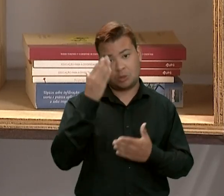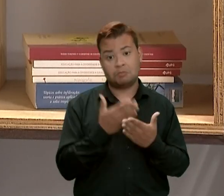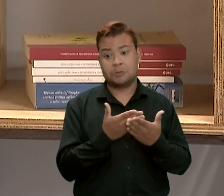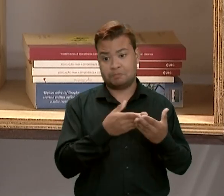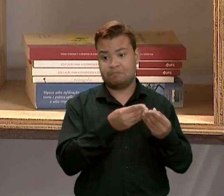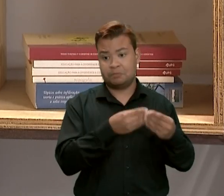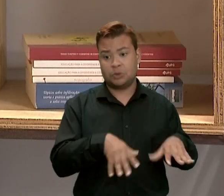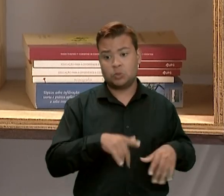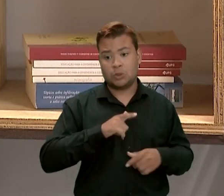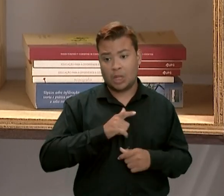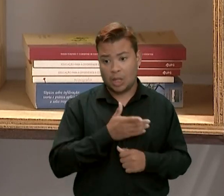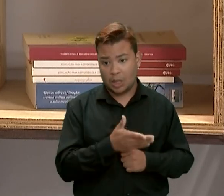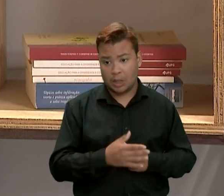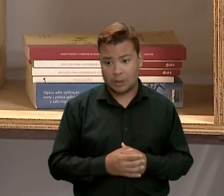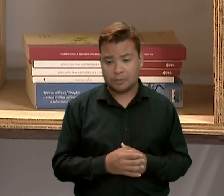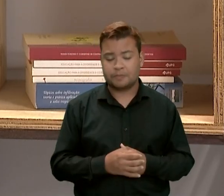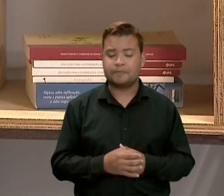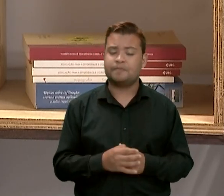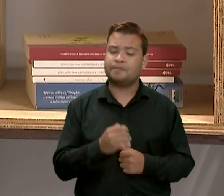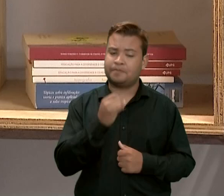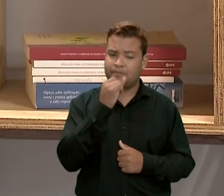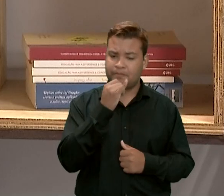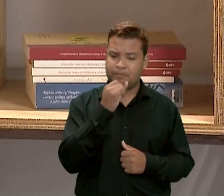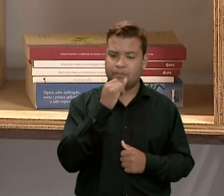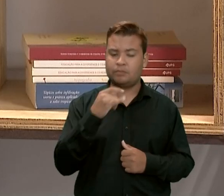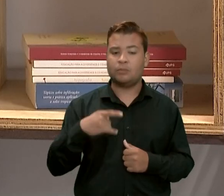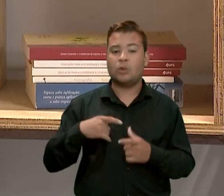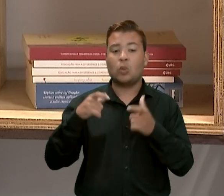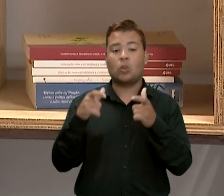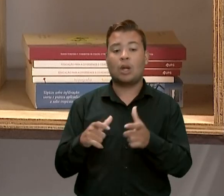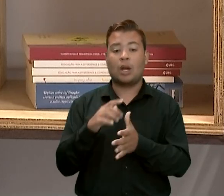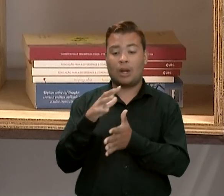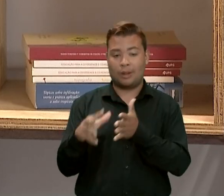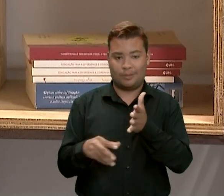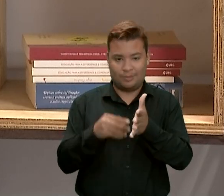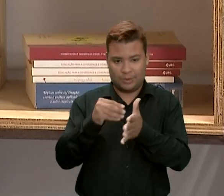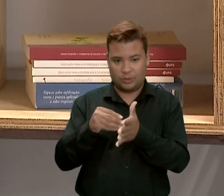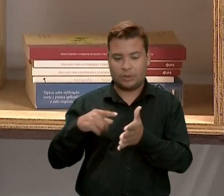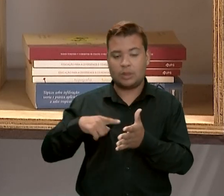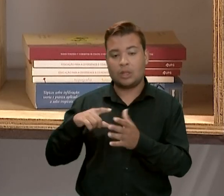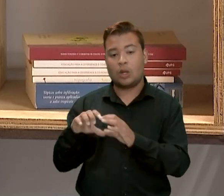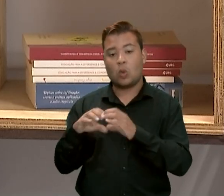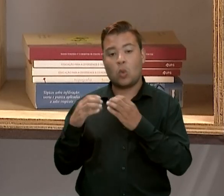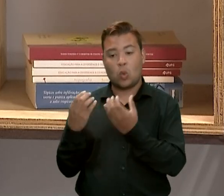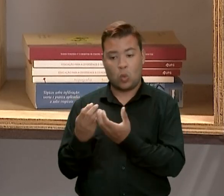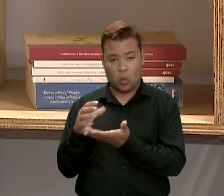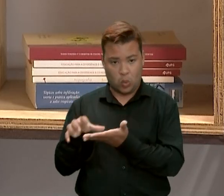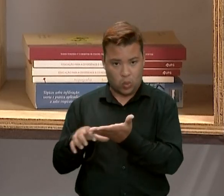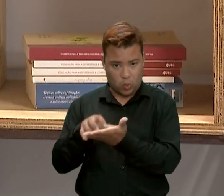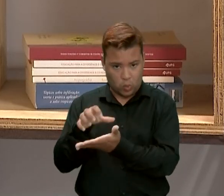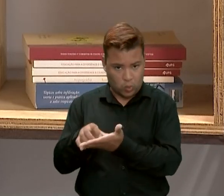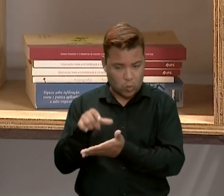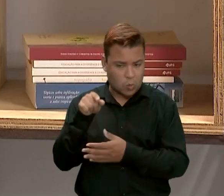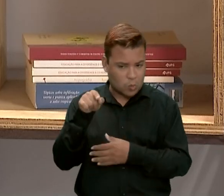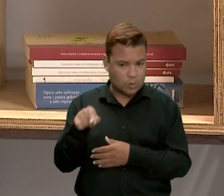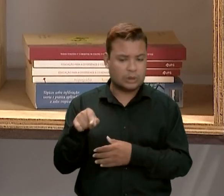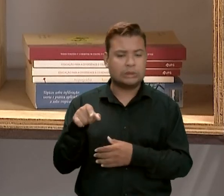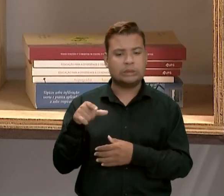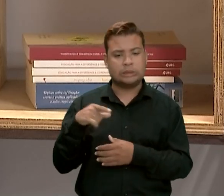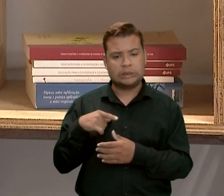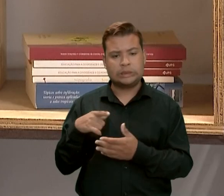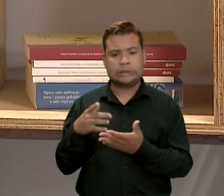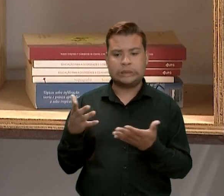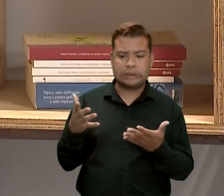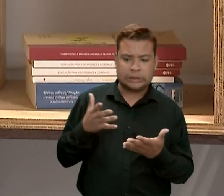Por exemplo, tem uma comunidade na Amazônia que está muito dividida pela liberação